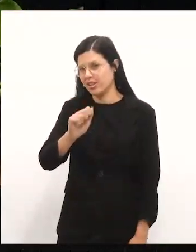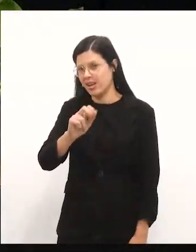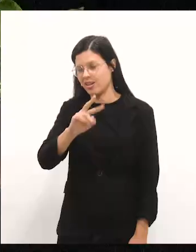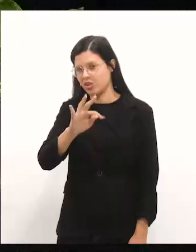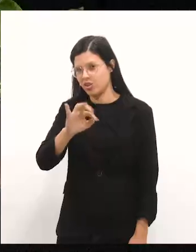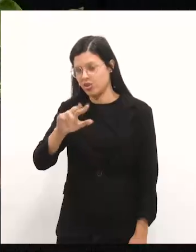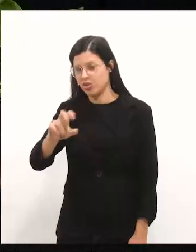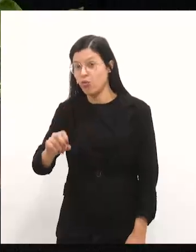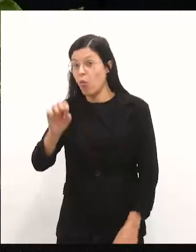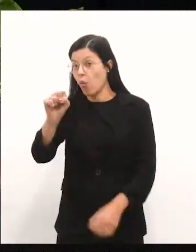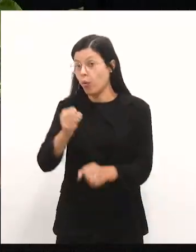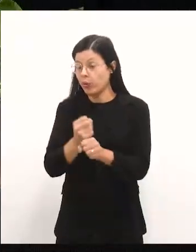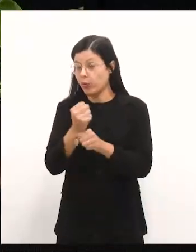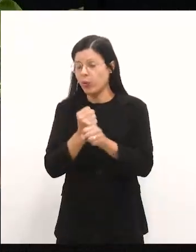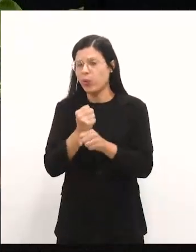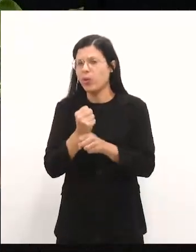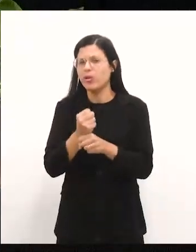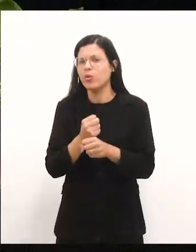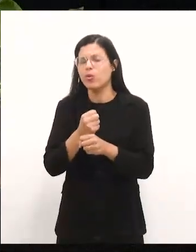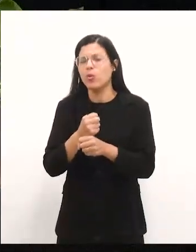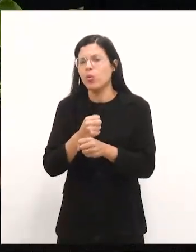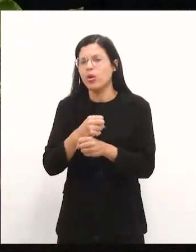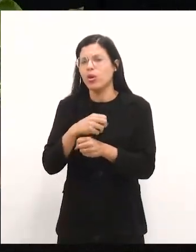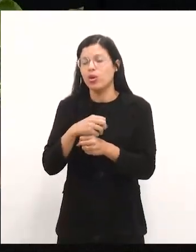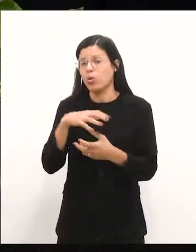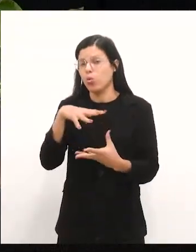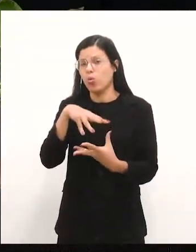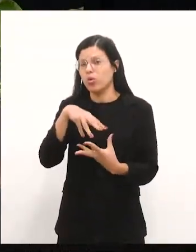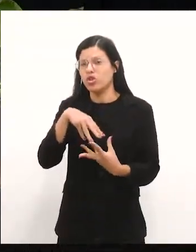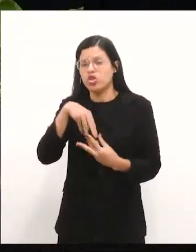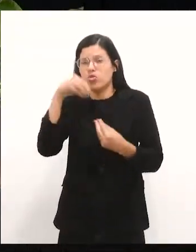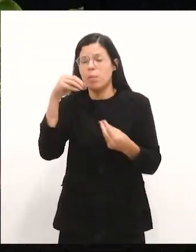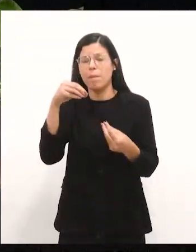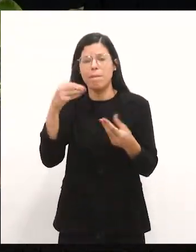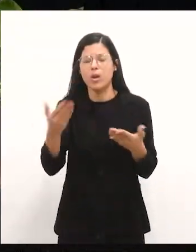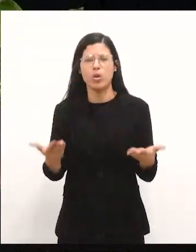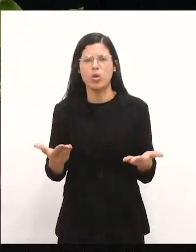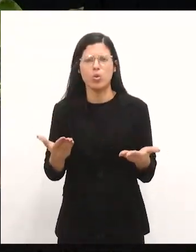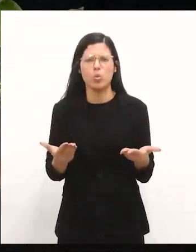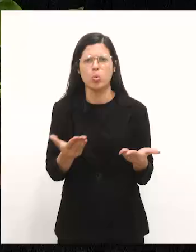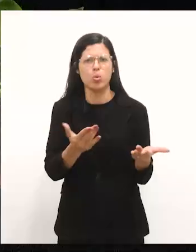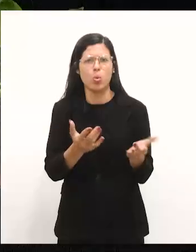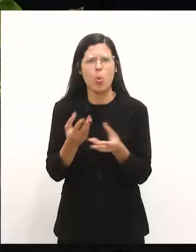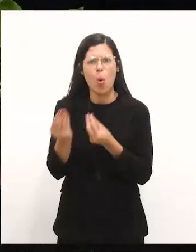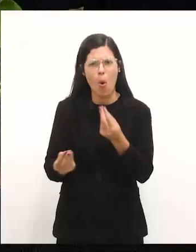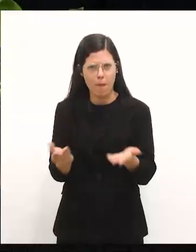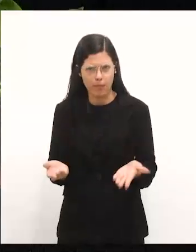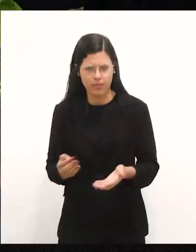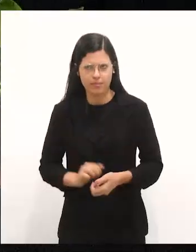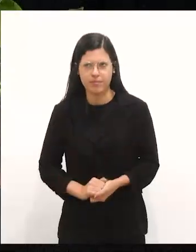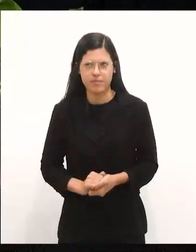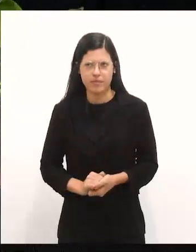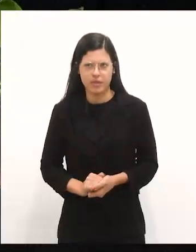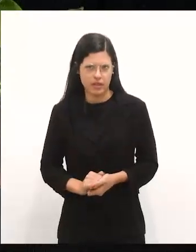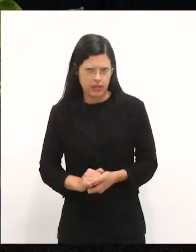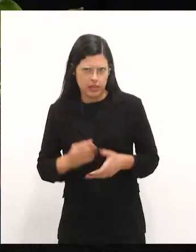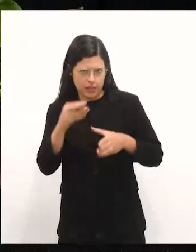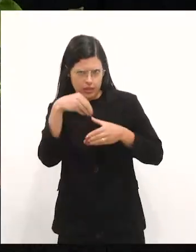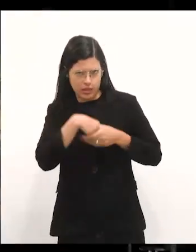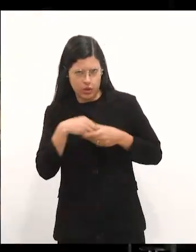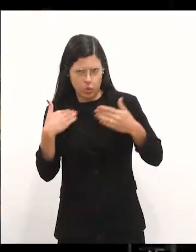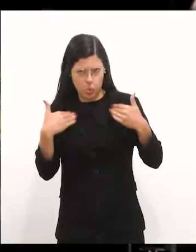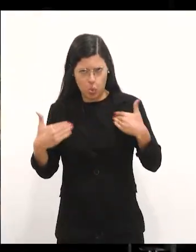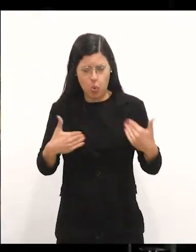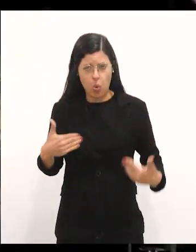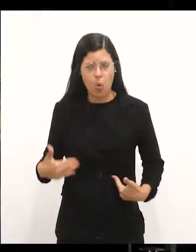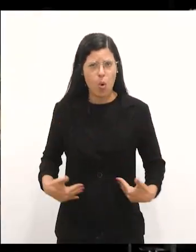Onde fica o espírito do Arlindo? Onde fica a alma ou o espírito do Arlindo? Ele está no corpo,